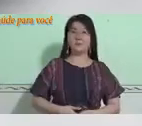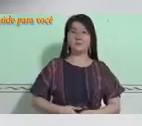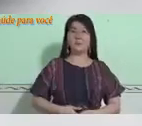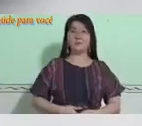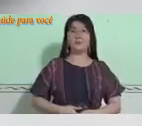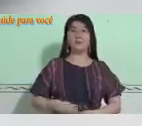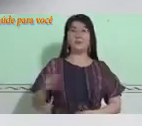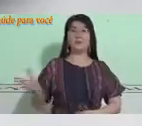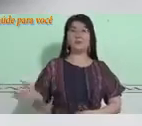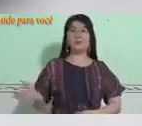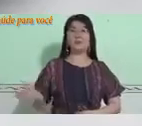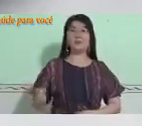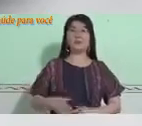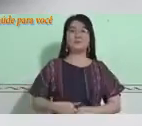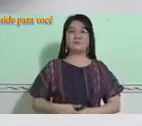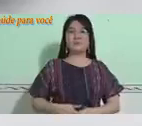COMOSADRSE acento agudo